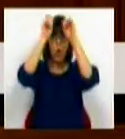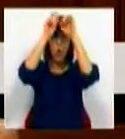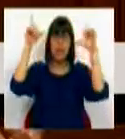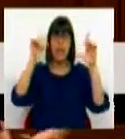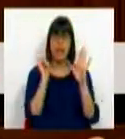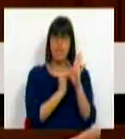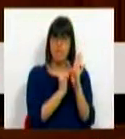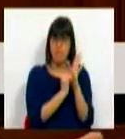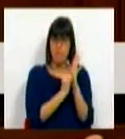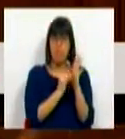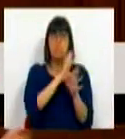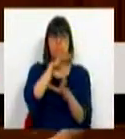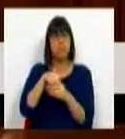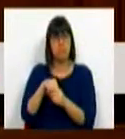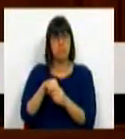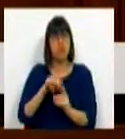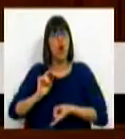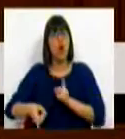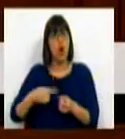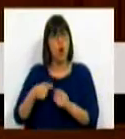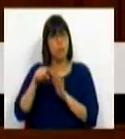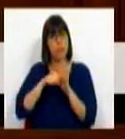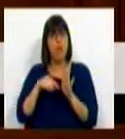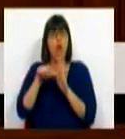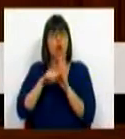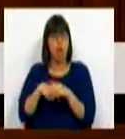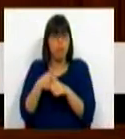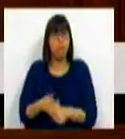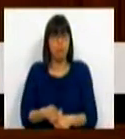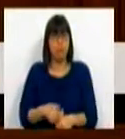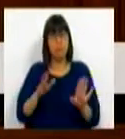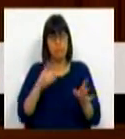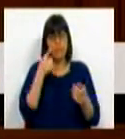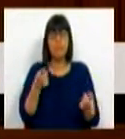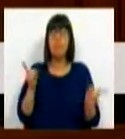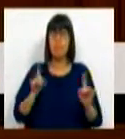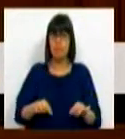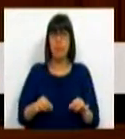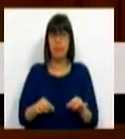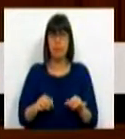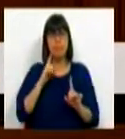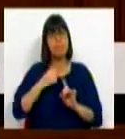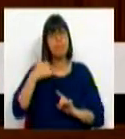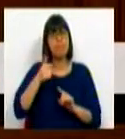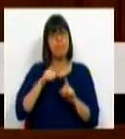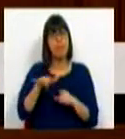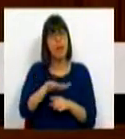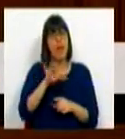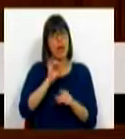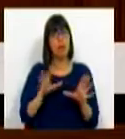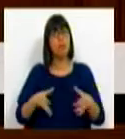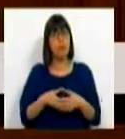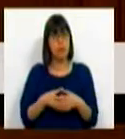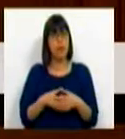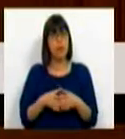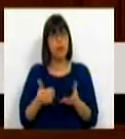conceptualmente enquadrado naquilo que são os requisitos das normas. Mais uma vez, principalmente na componente coletiva,